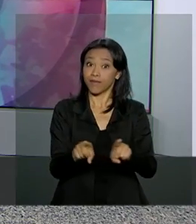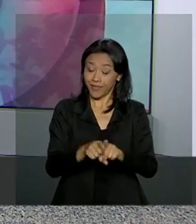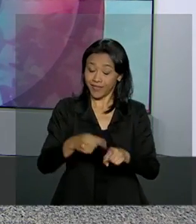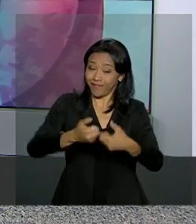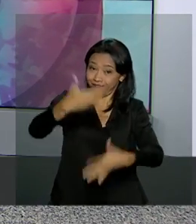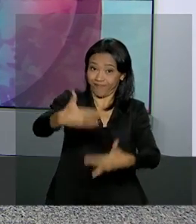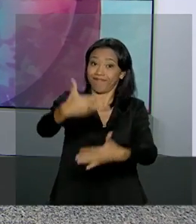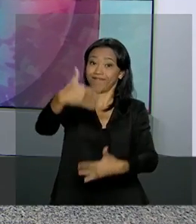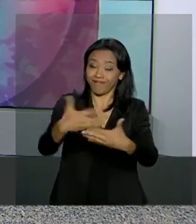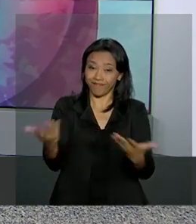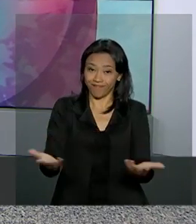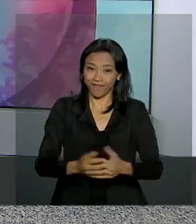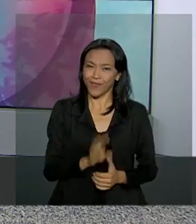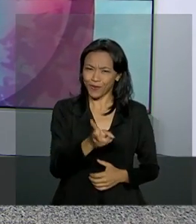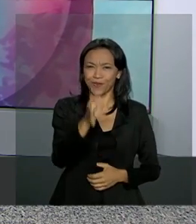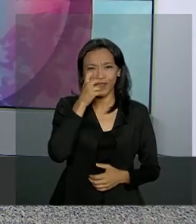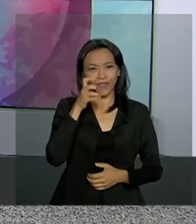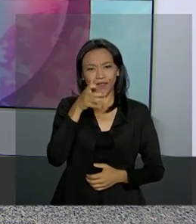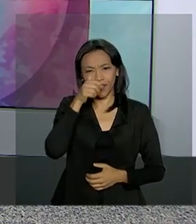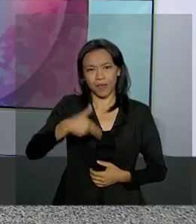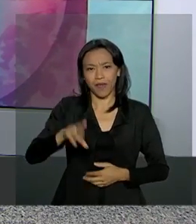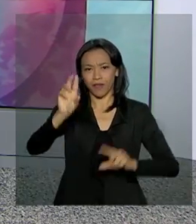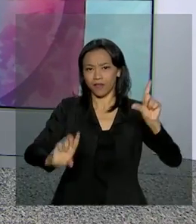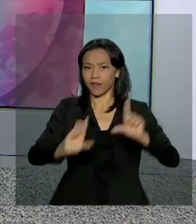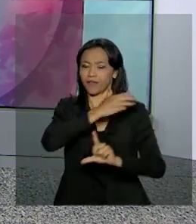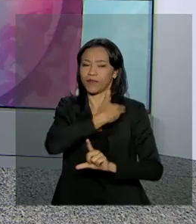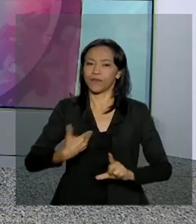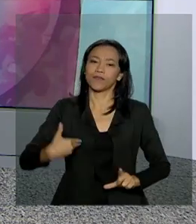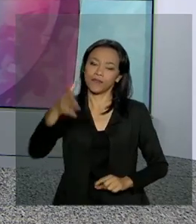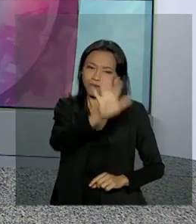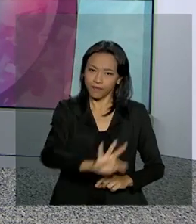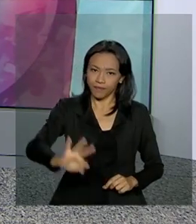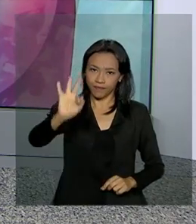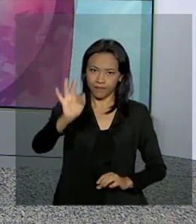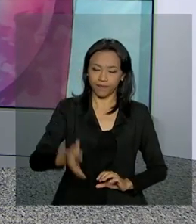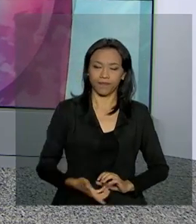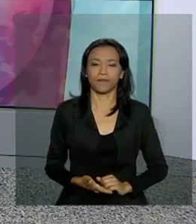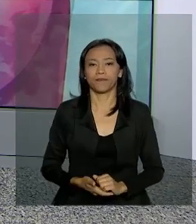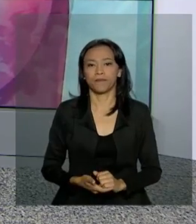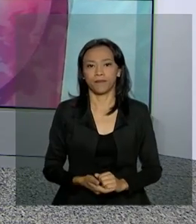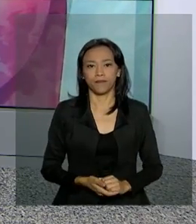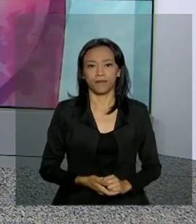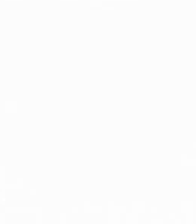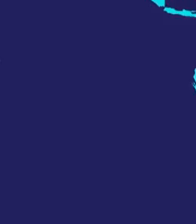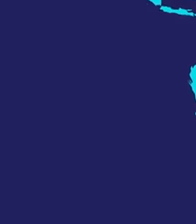nossas redes sociais. Continue com a gente na NBR, a TV do Governo Federal.